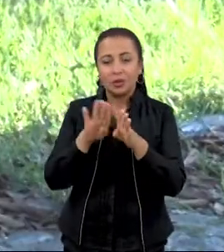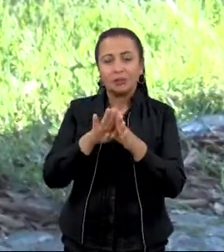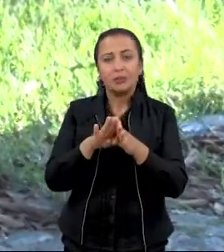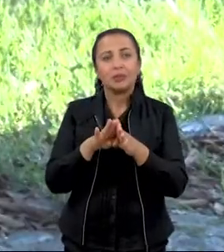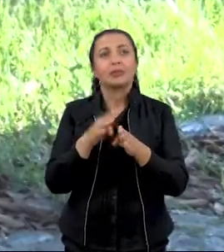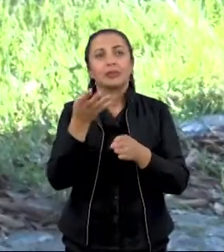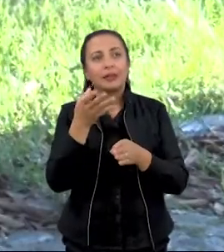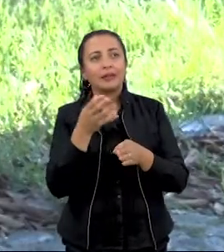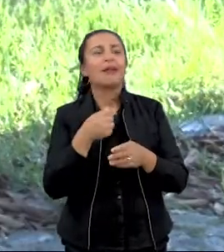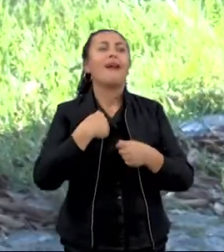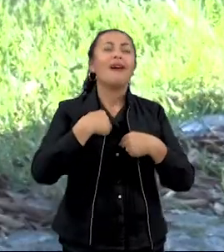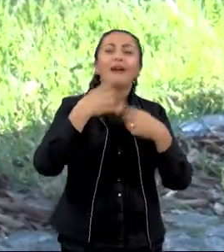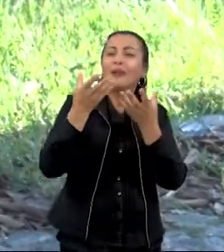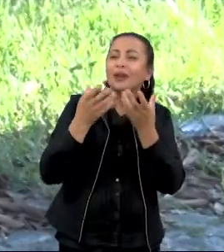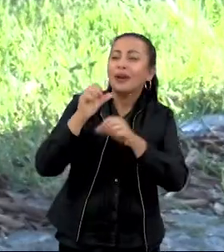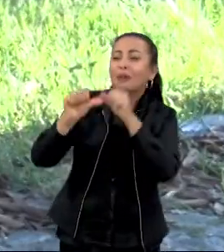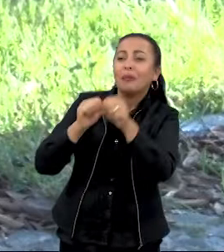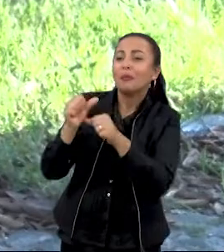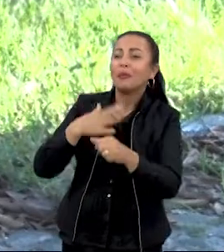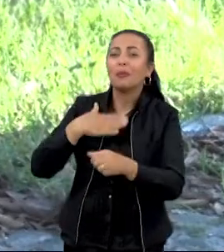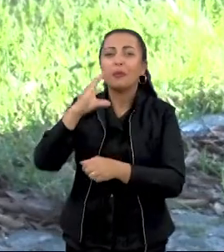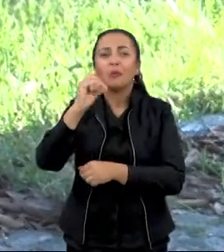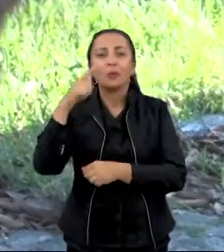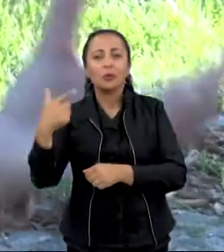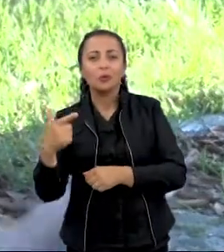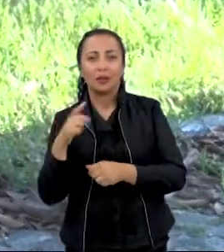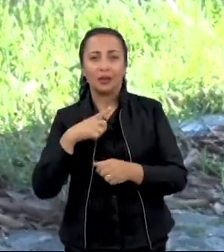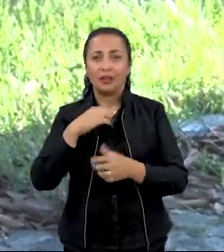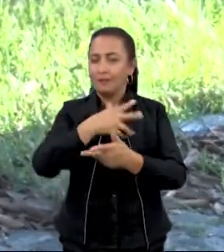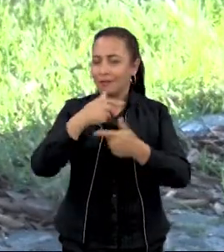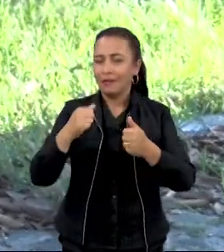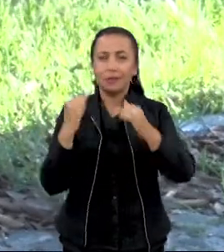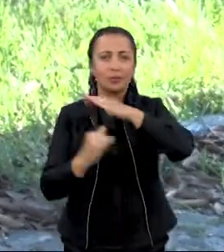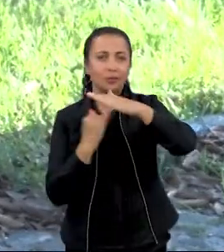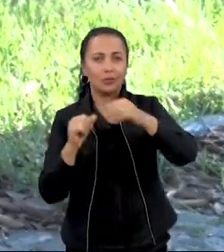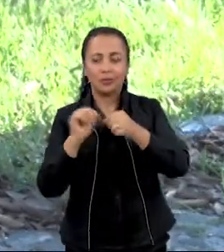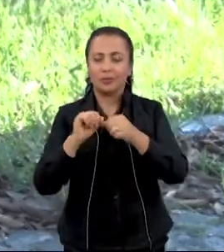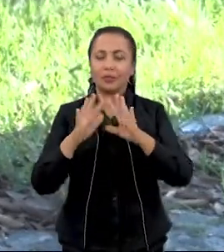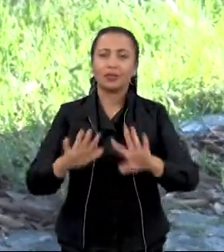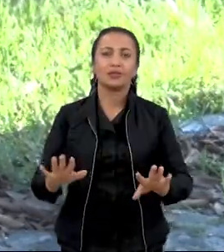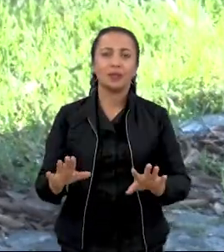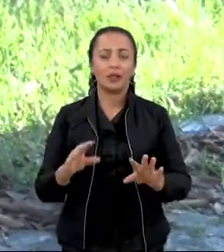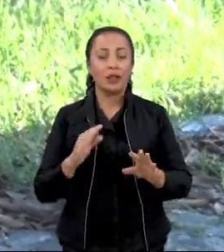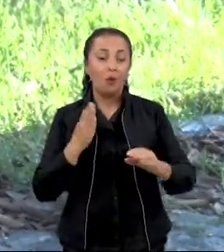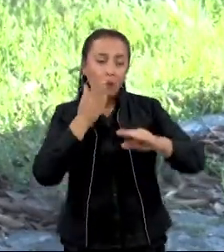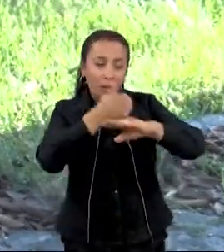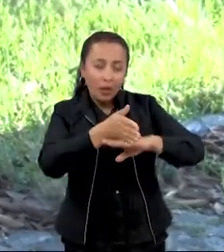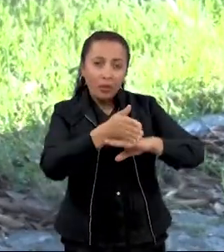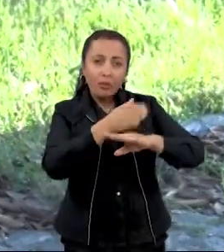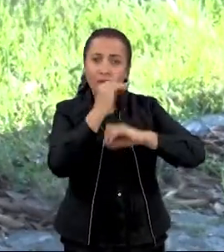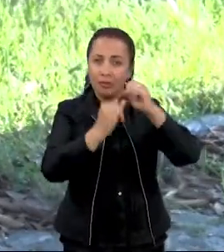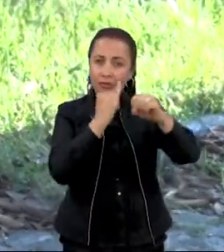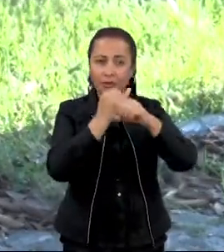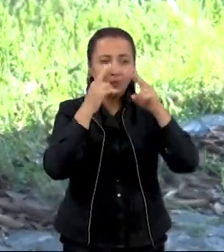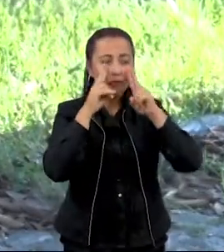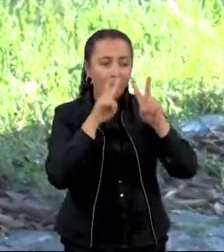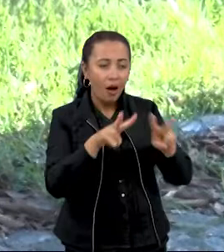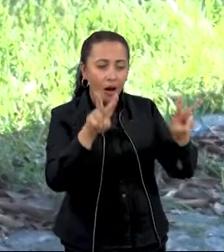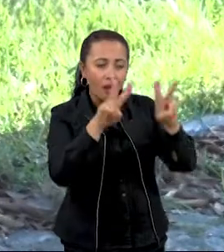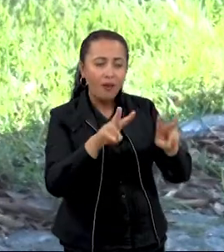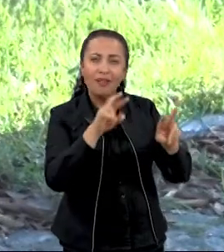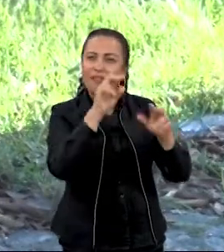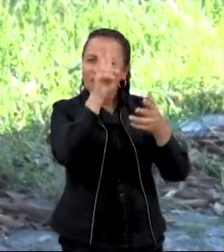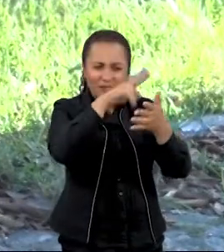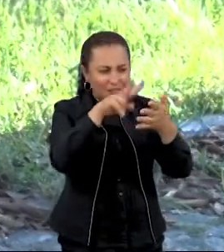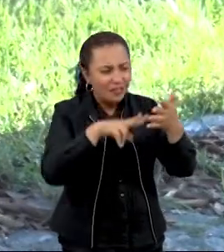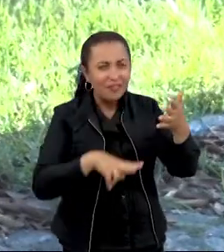consumidor, eu quero neutralizar meu carbono. Hoje tem diversas instituições que fazem isso. Você chega na internet e você vai ver